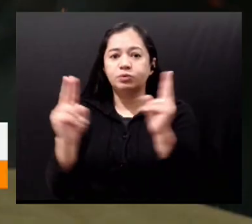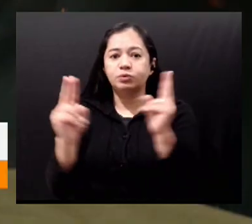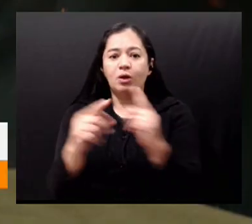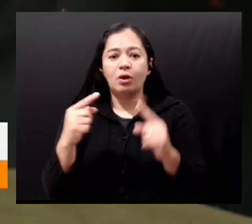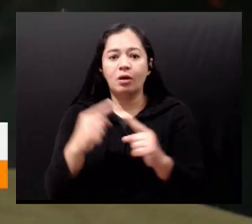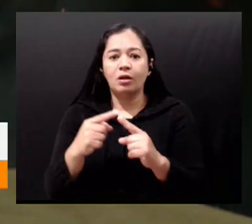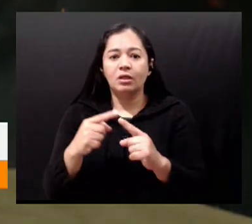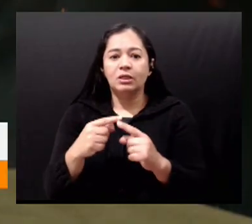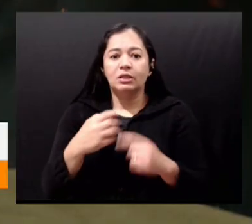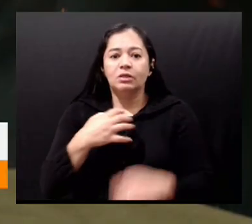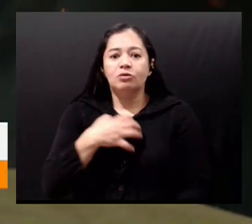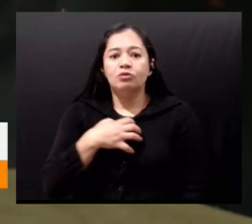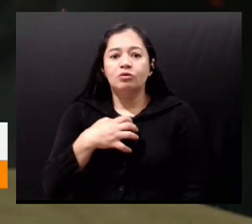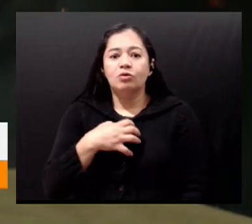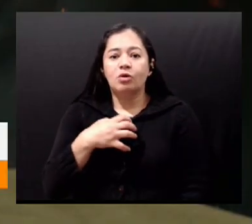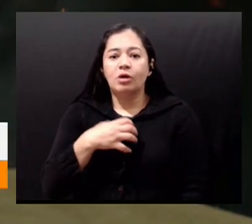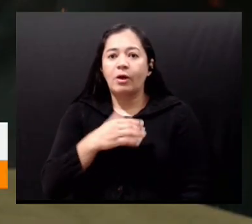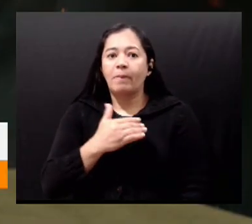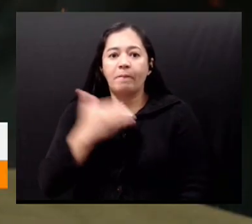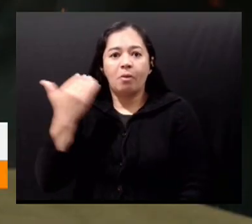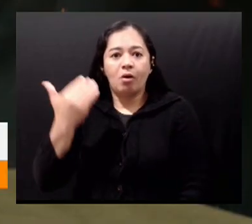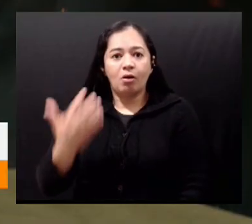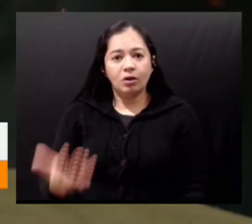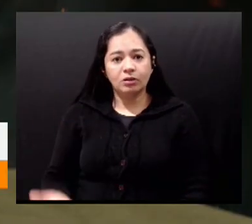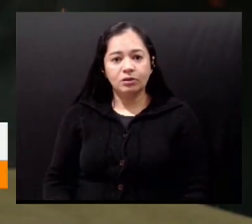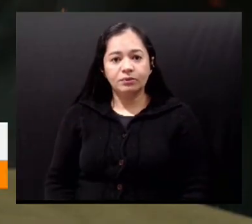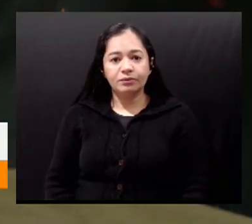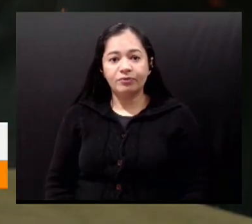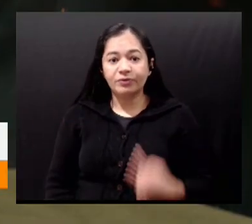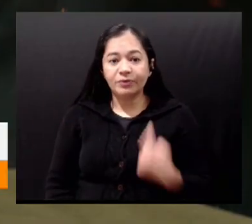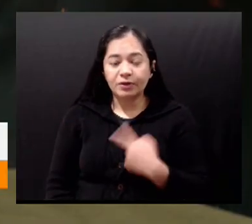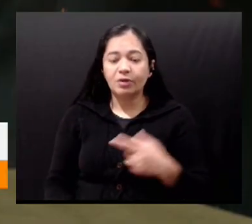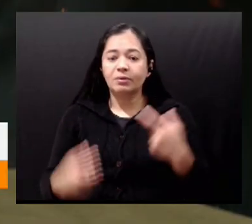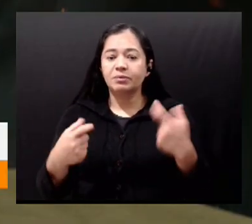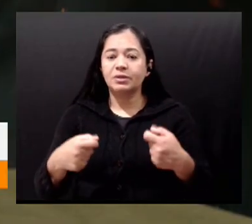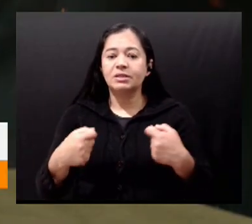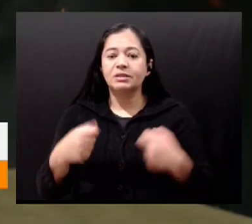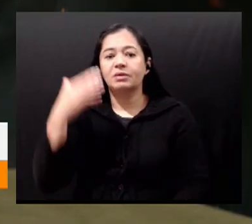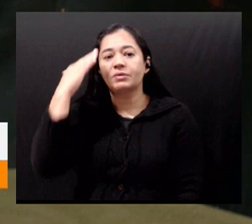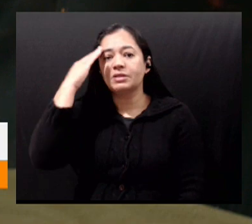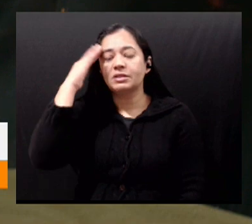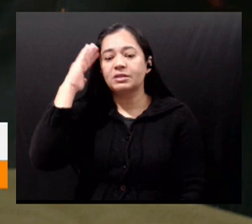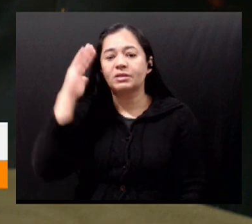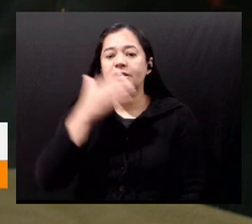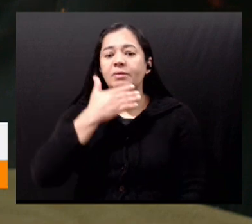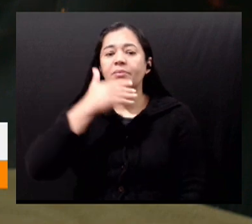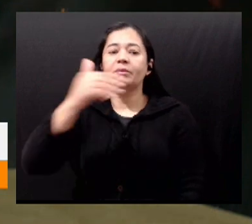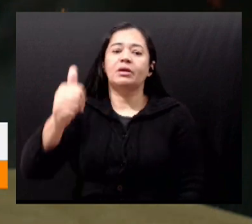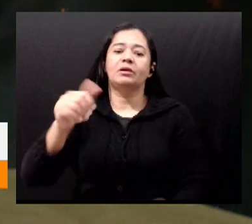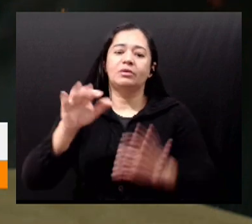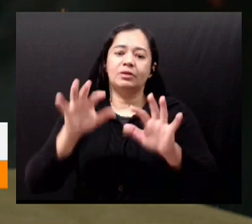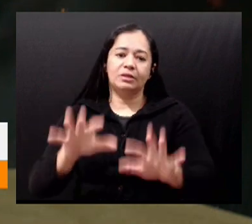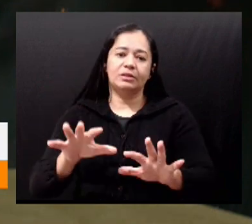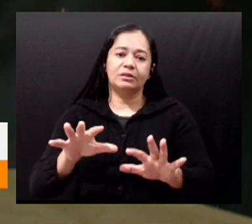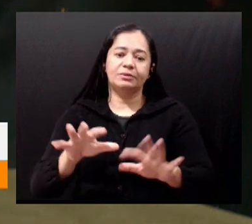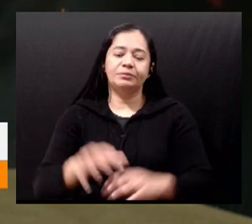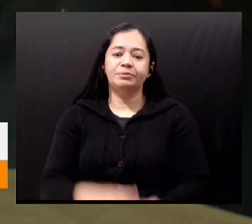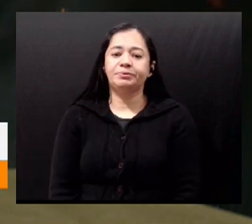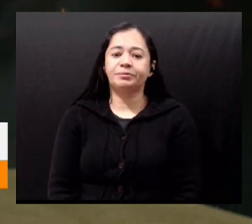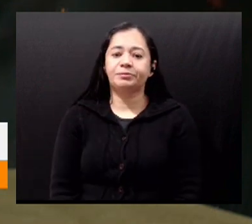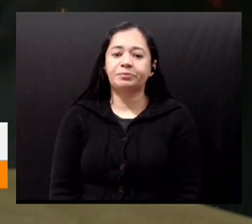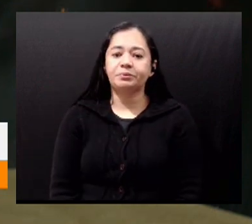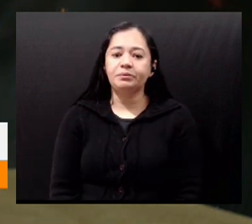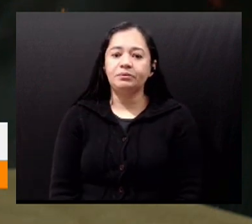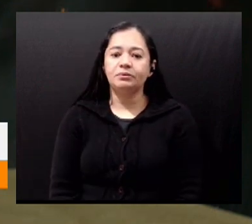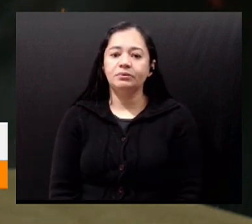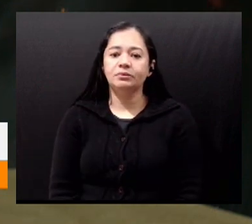sensação de morte iminente. Então, a gente precisa entender melhor esse fenômeno. Aí eu pergunto então para a Giovana, em casos como o